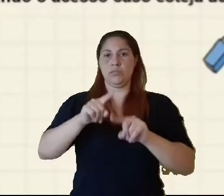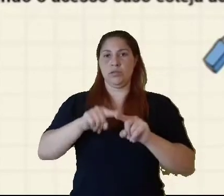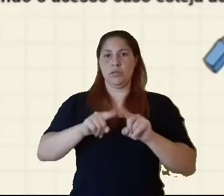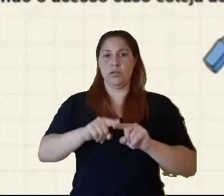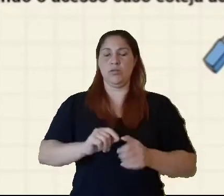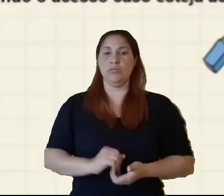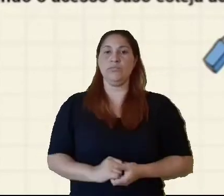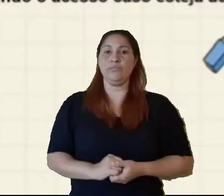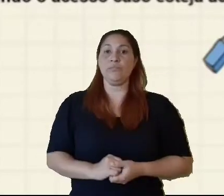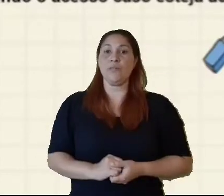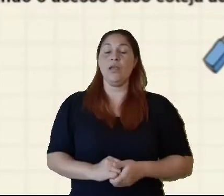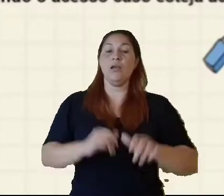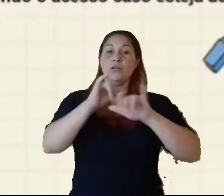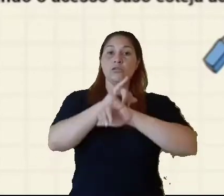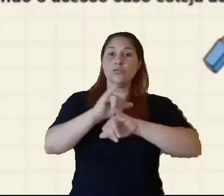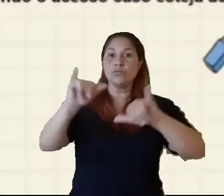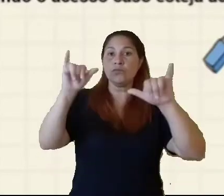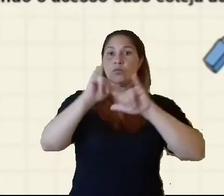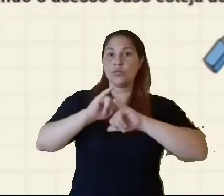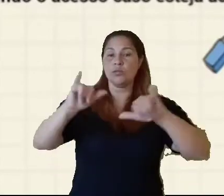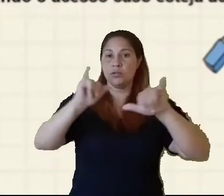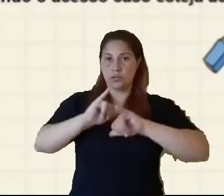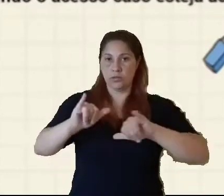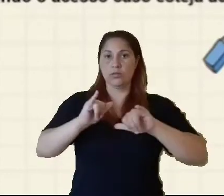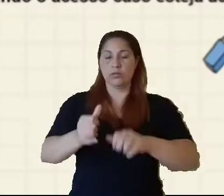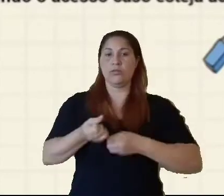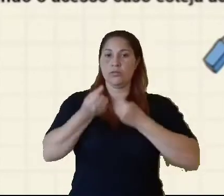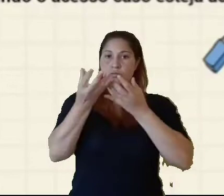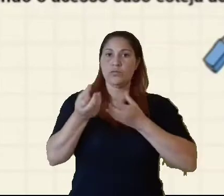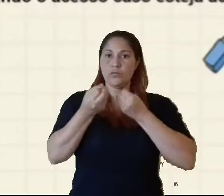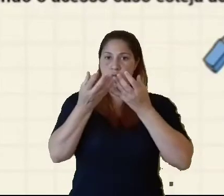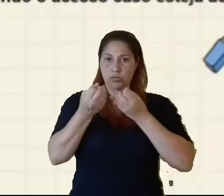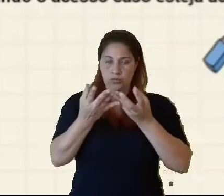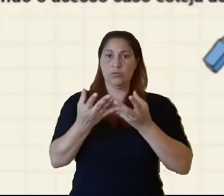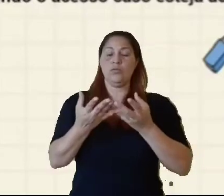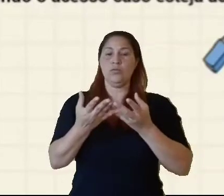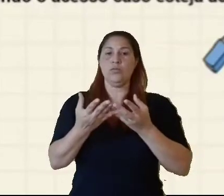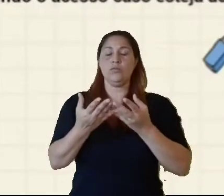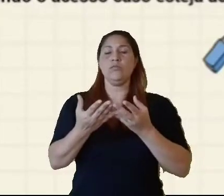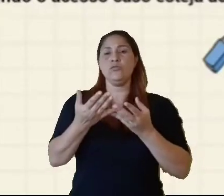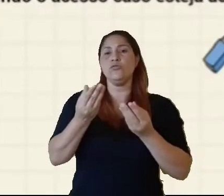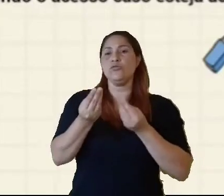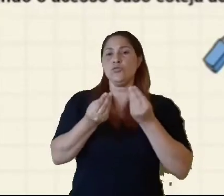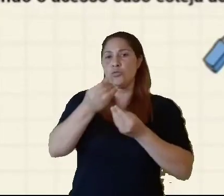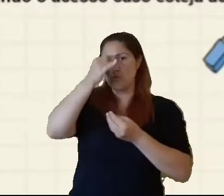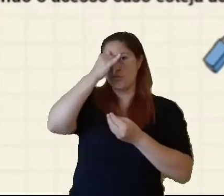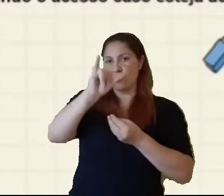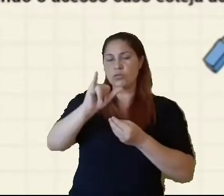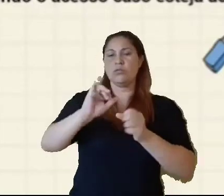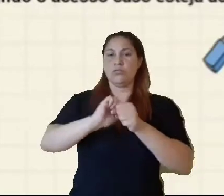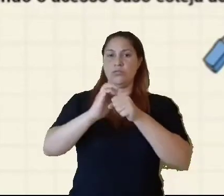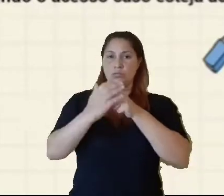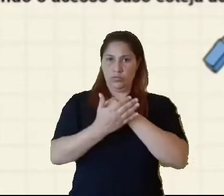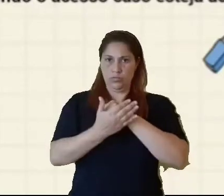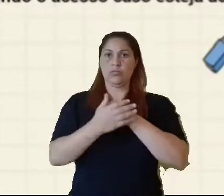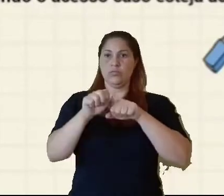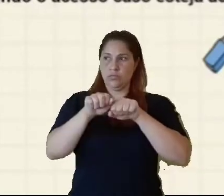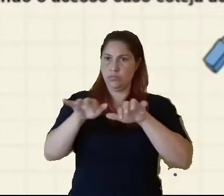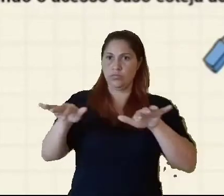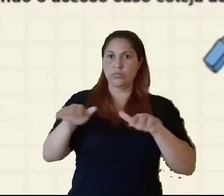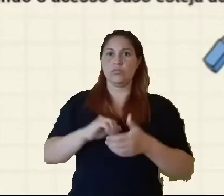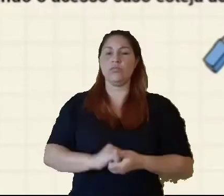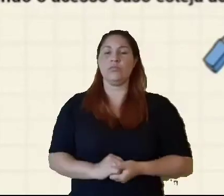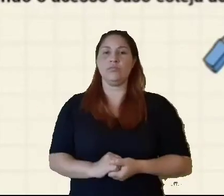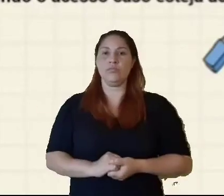Divulgação de informações acerca da prevenção e enfrentamento da pandemia decorrente do coronavírus. Isso a gente vai fazer ao longo